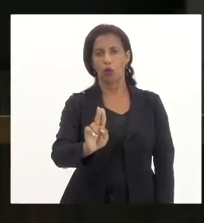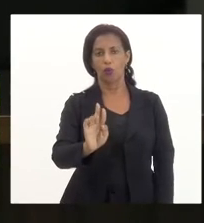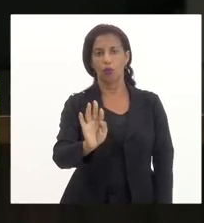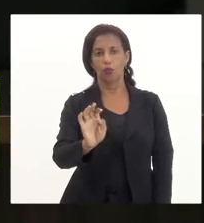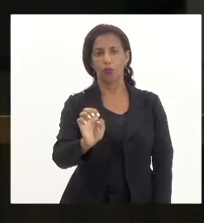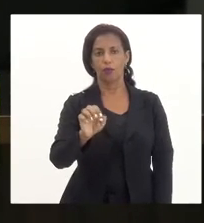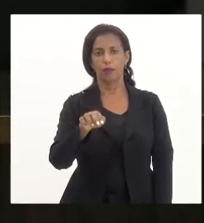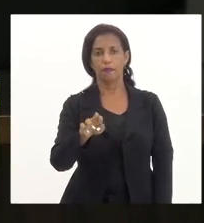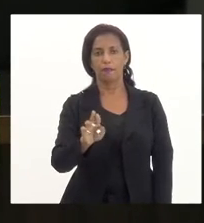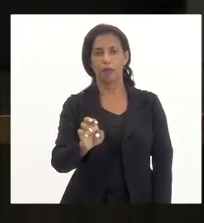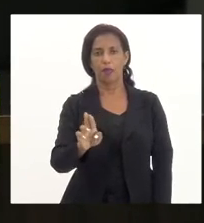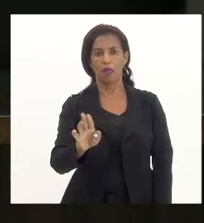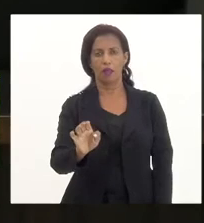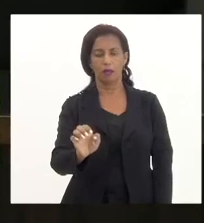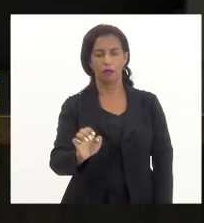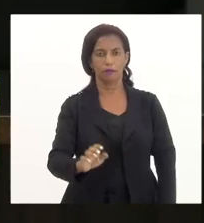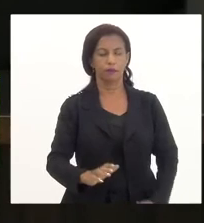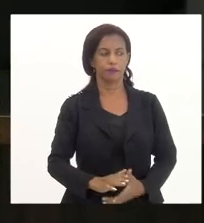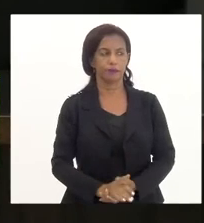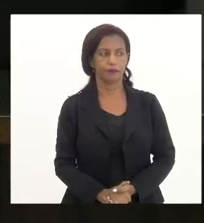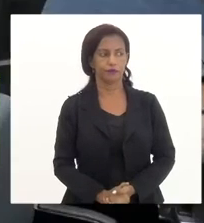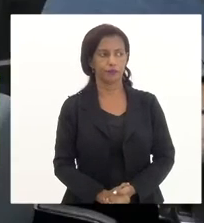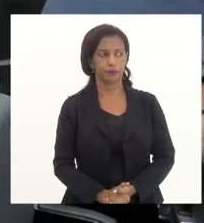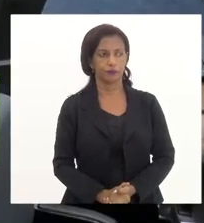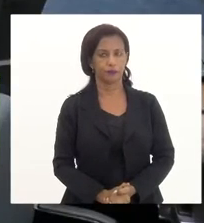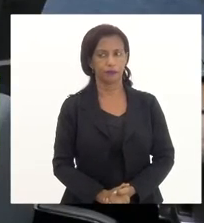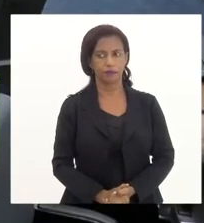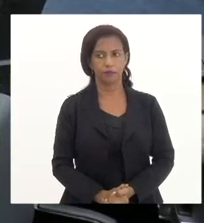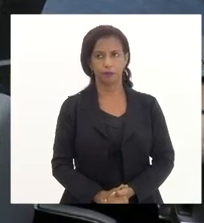Gutemberg Lúcio de Oliveira por favor